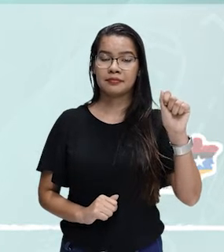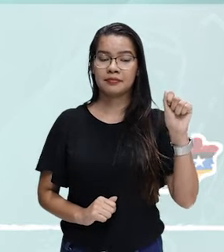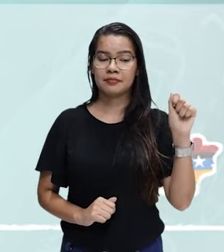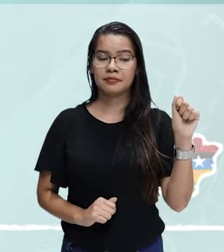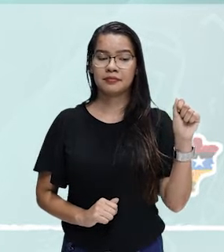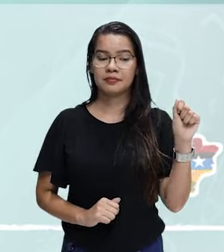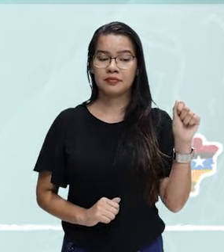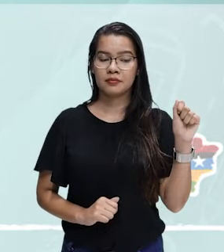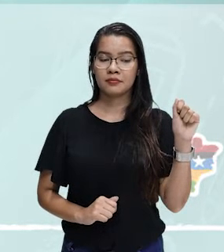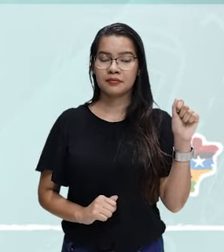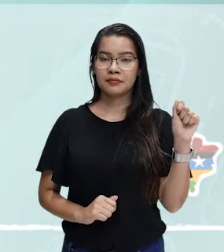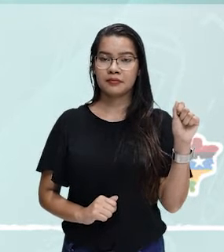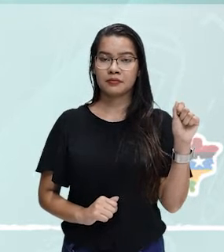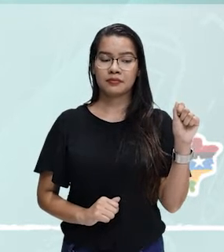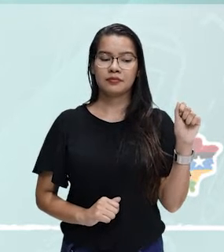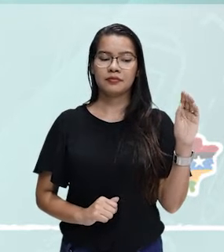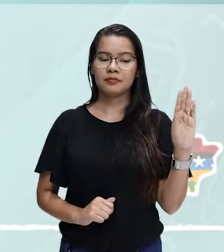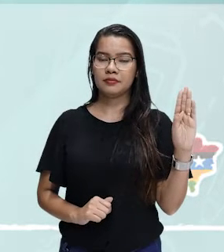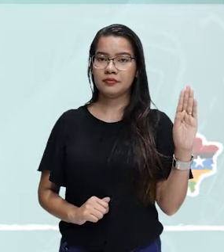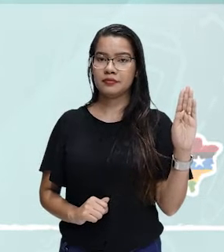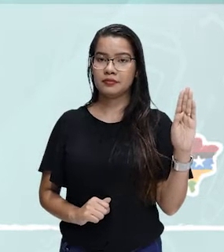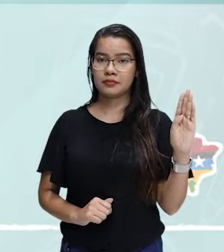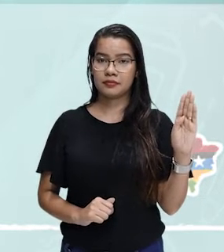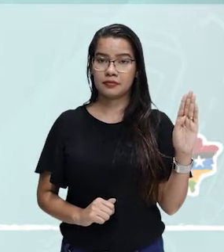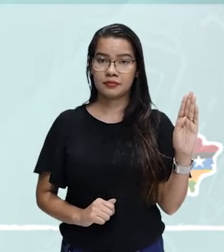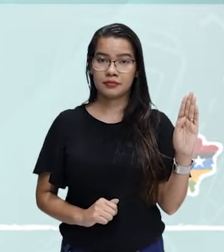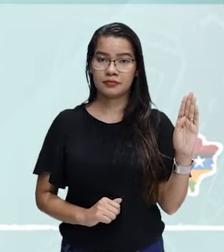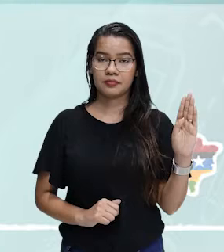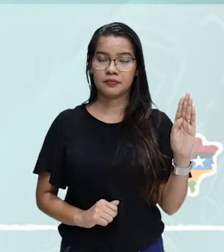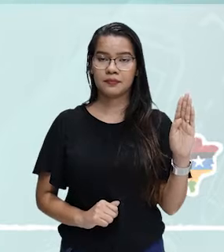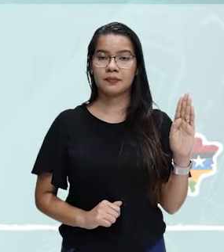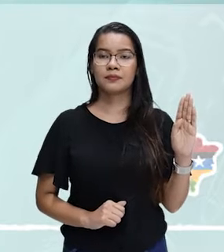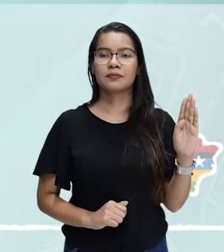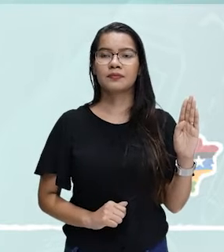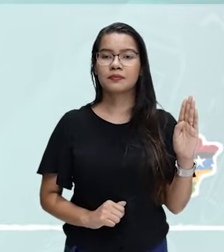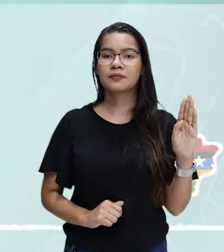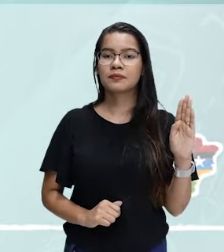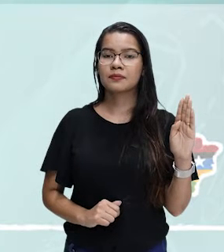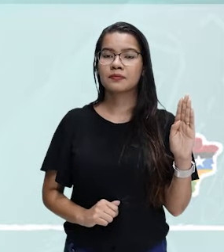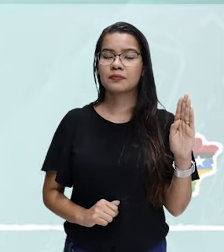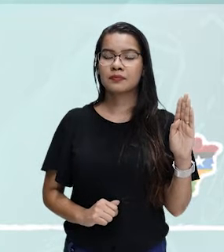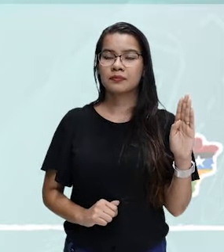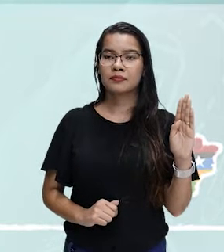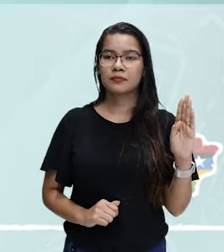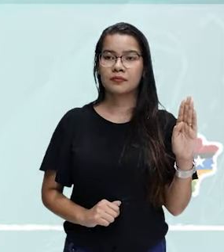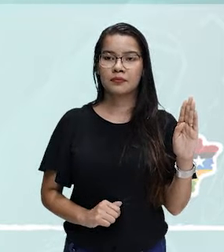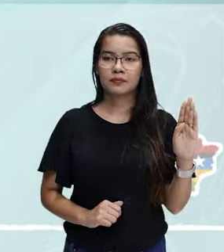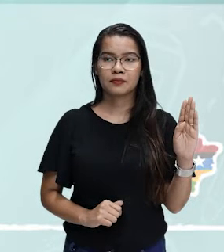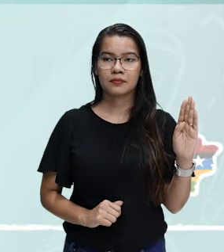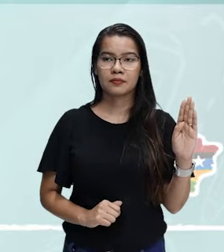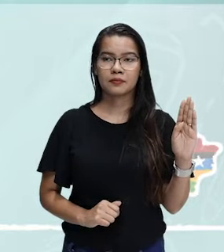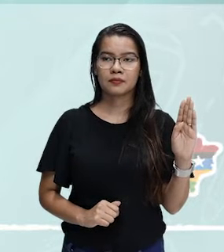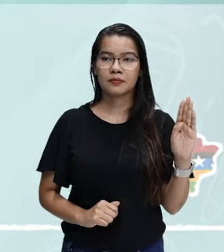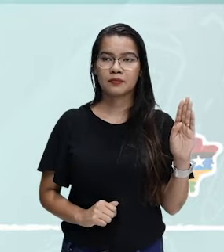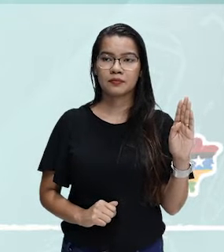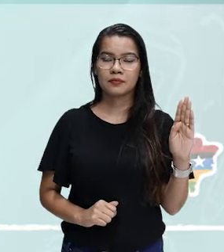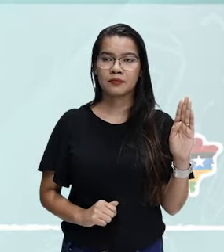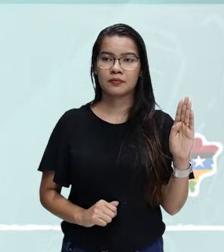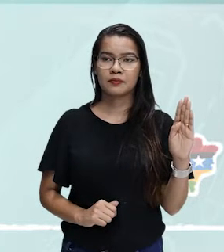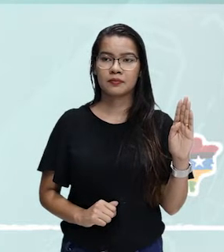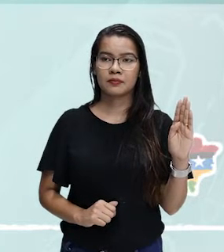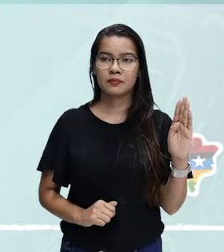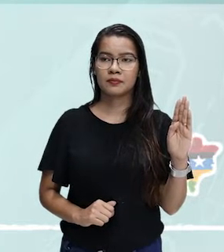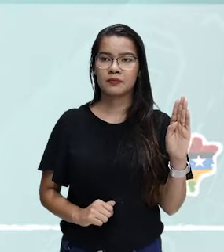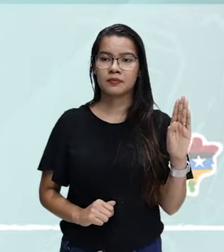verbos espero e venhas. Letra B, o aluno que trabalha é bom, aí a gente tem o aluno que trabalha, eu